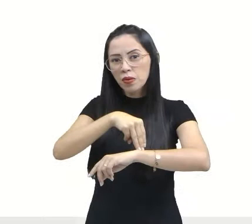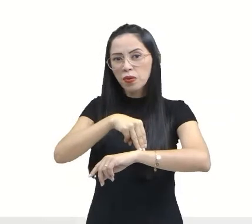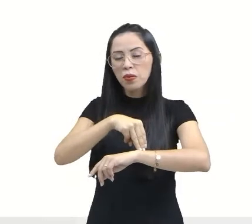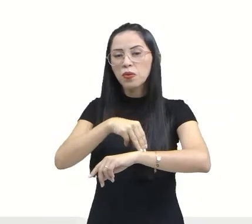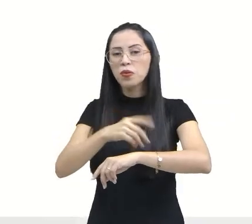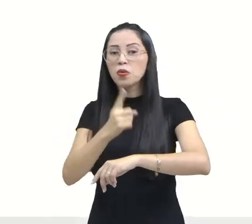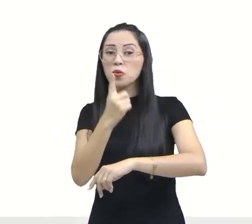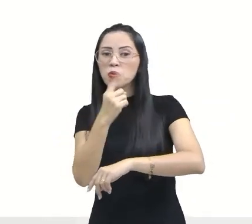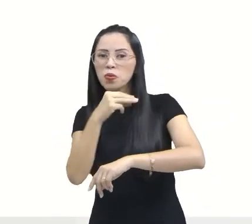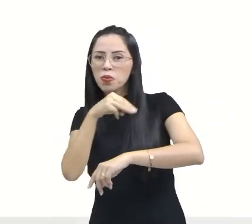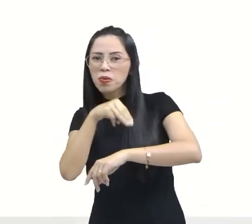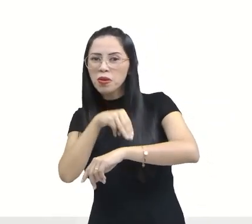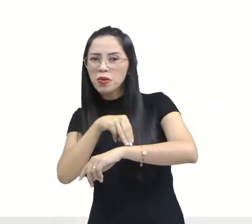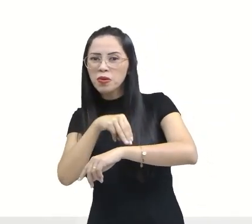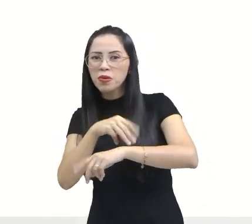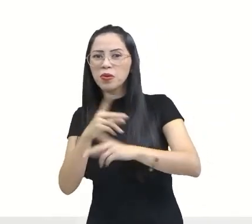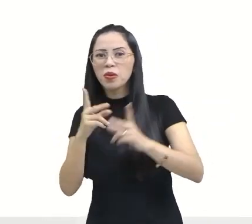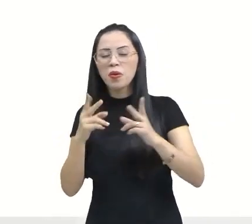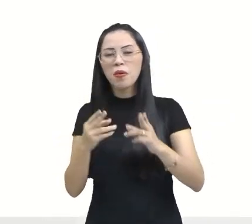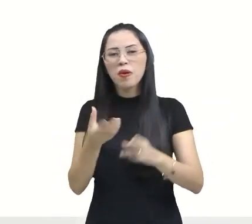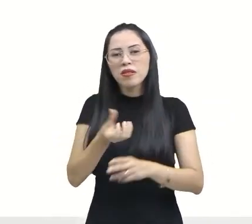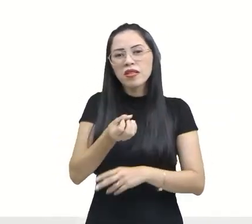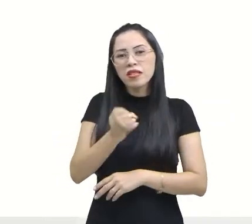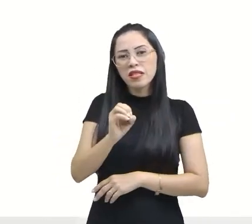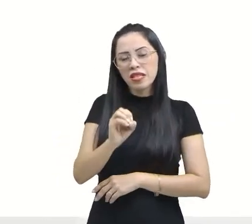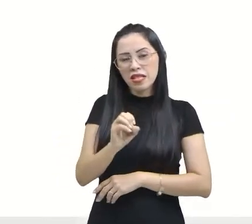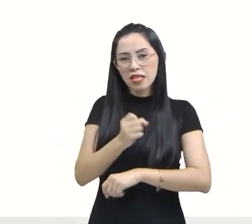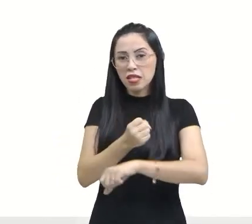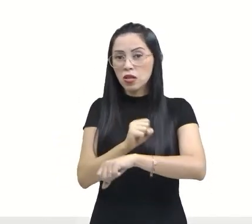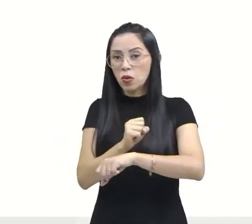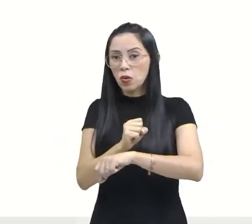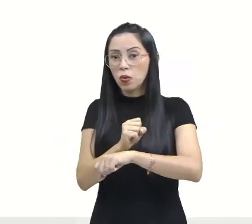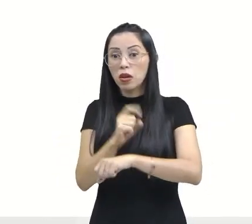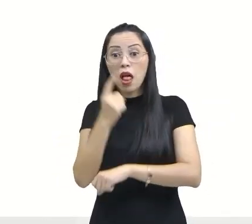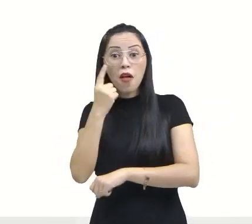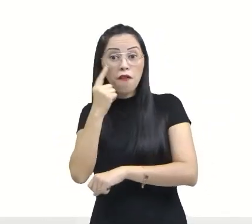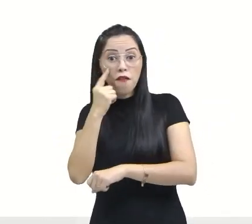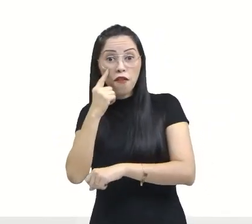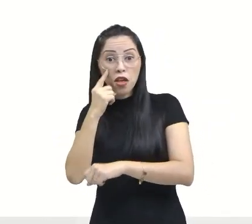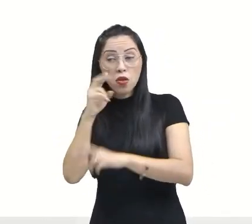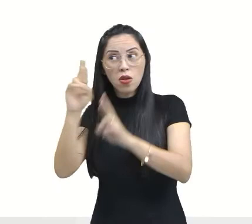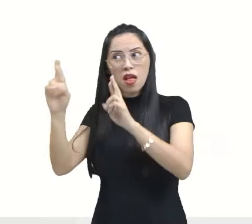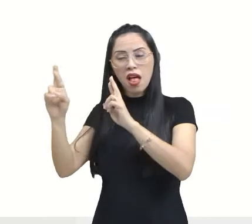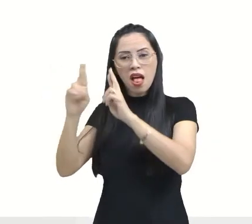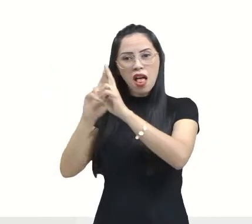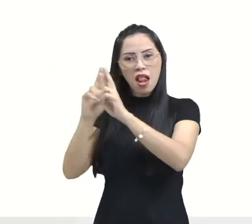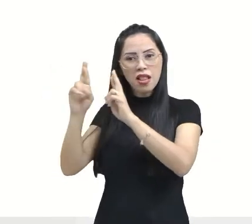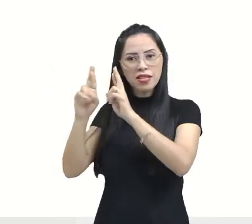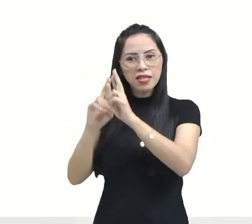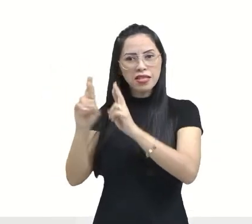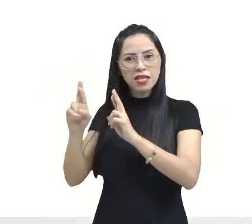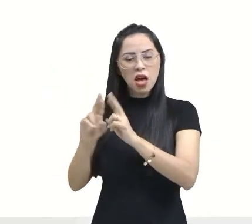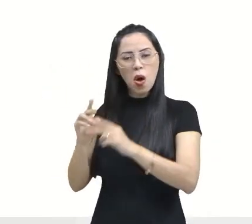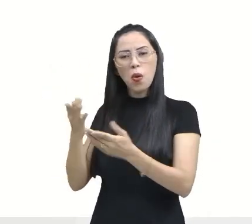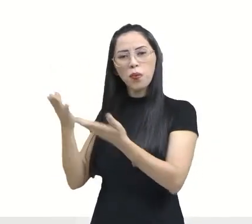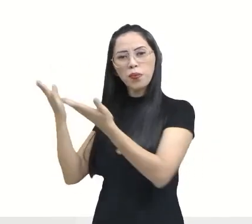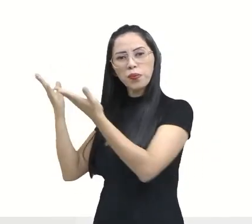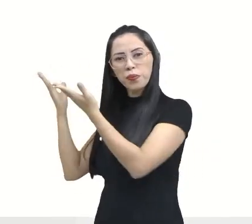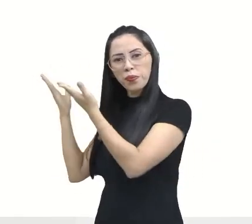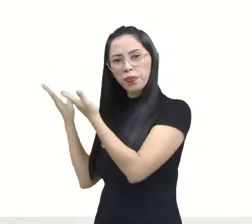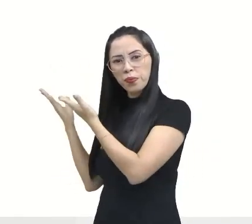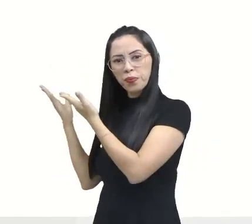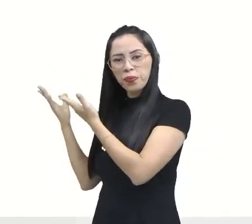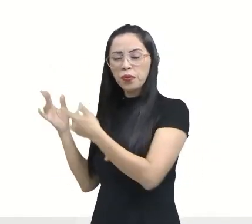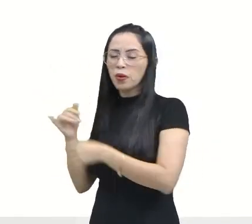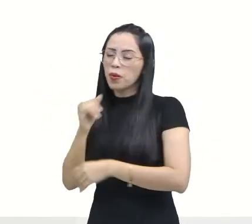segundos. Tudo isso aqui está relacionado, tá certo? Por exemplo, se eu pedisse para você me dizer